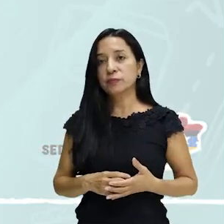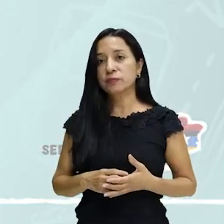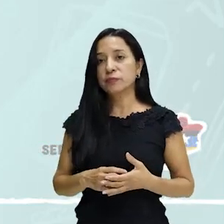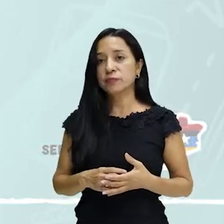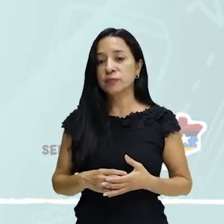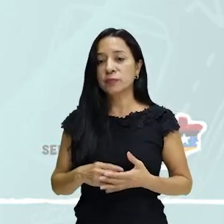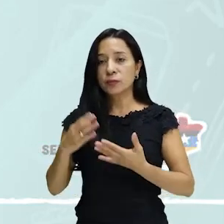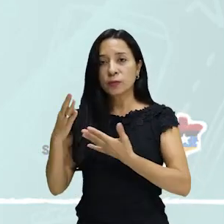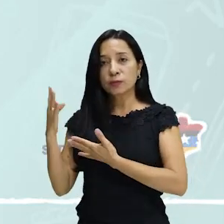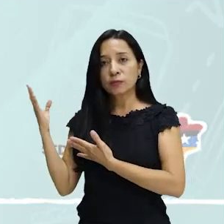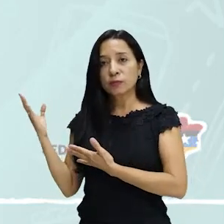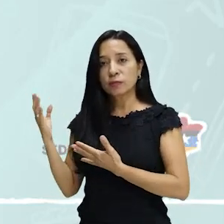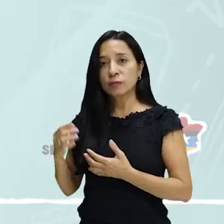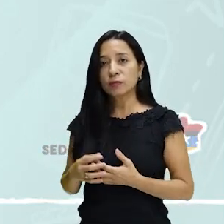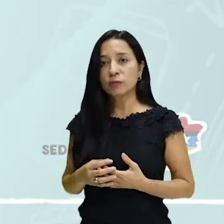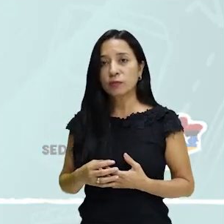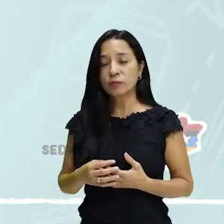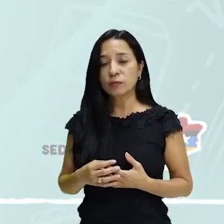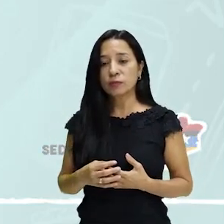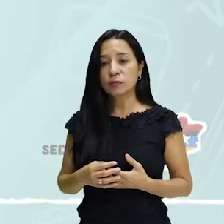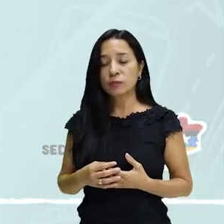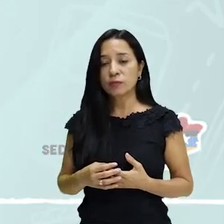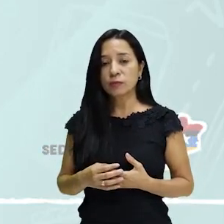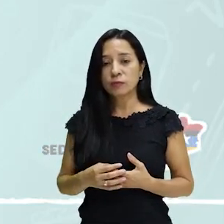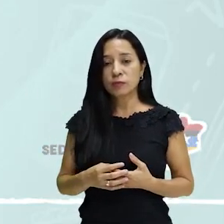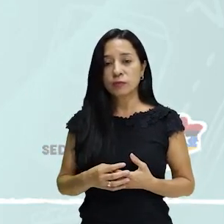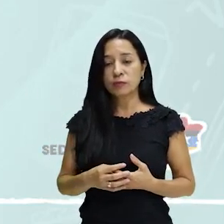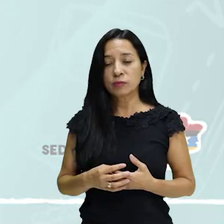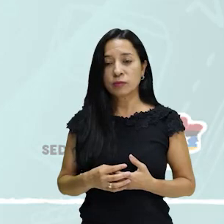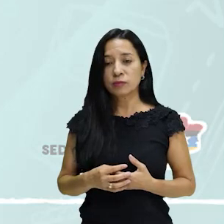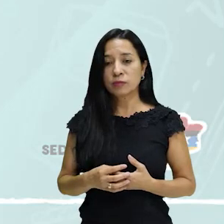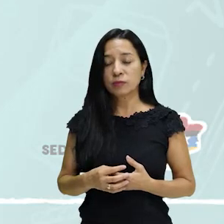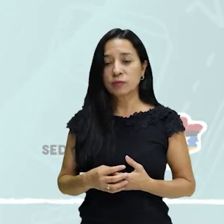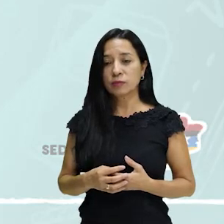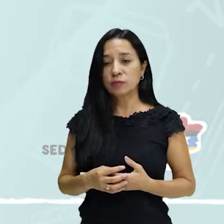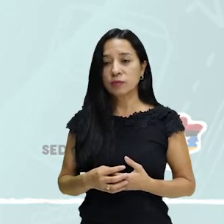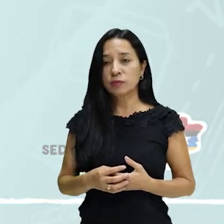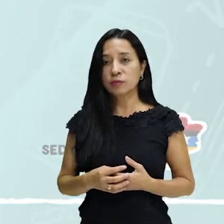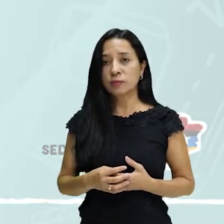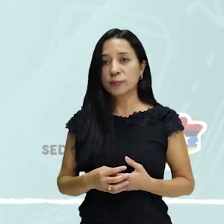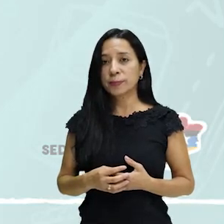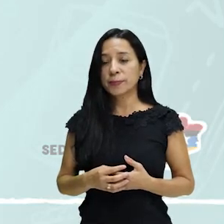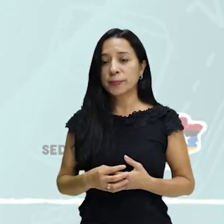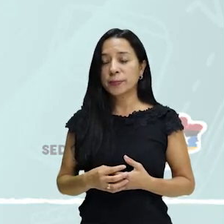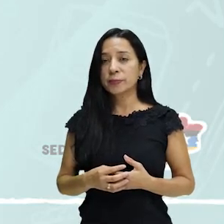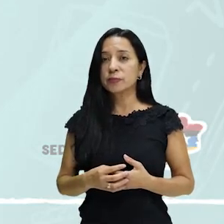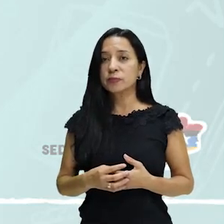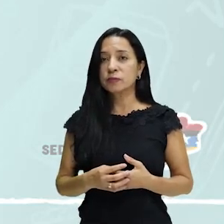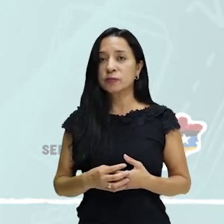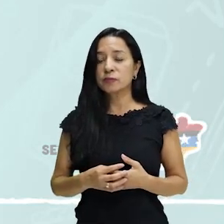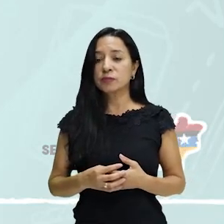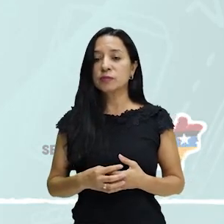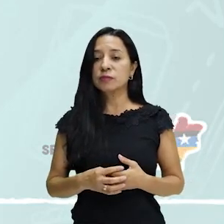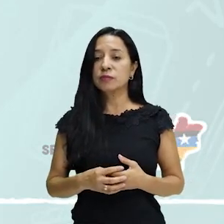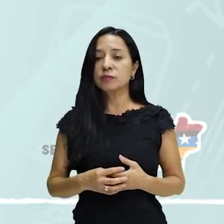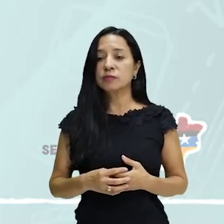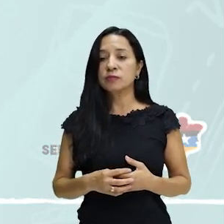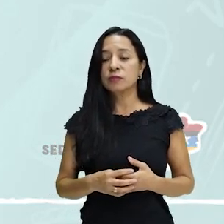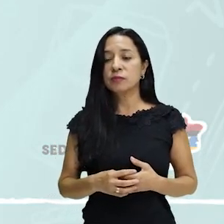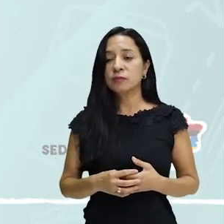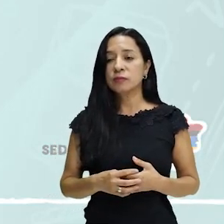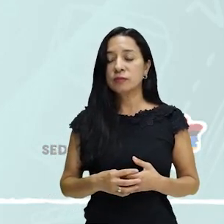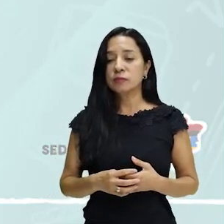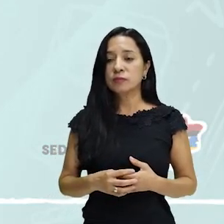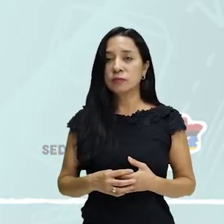dos planetas, né, varre áreas iguais, né, em intervalo